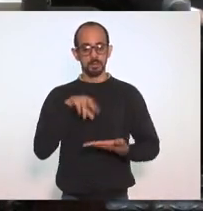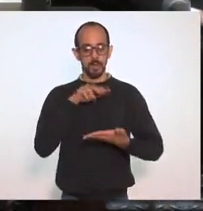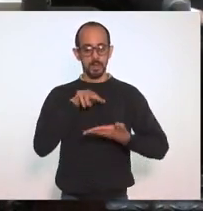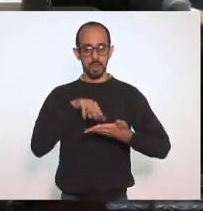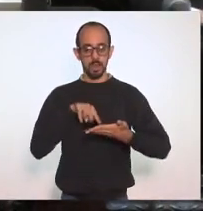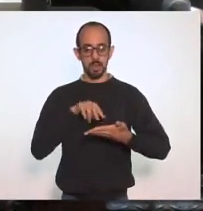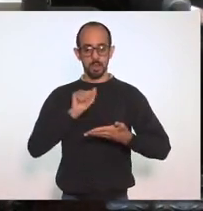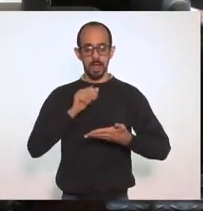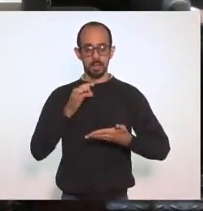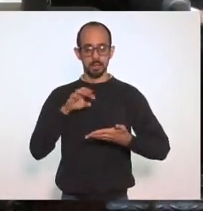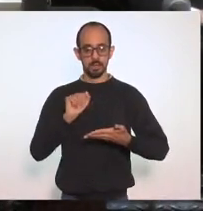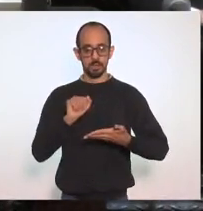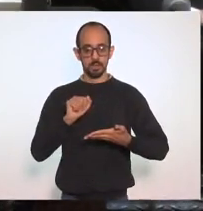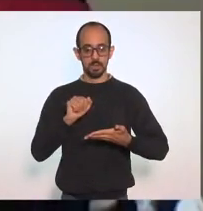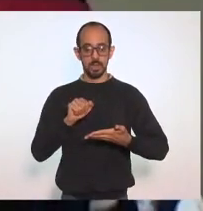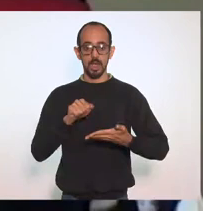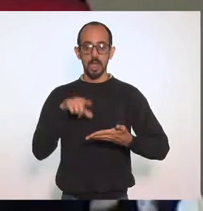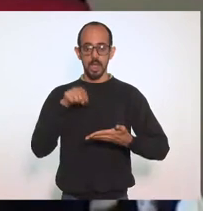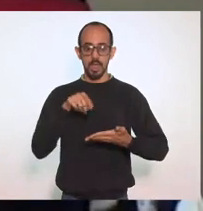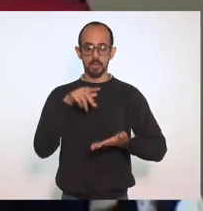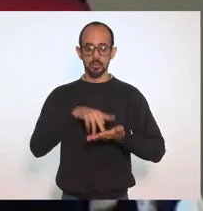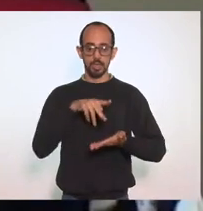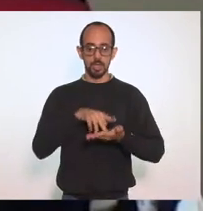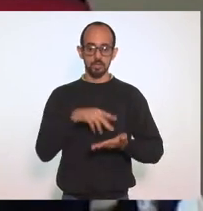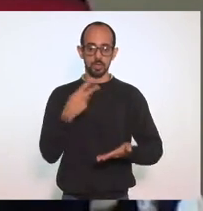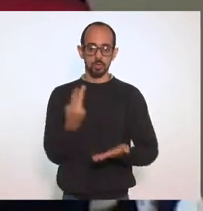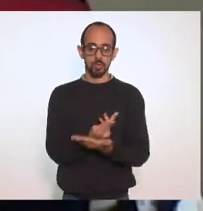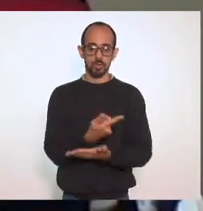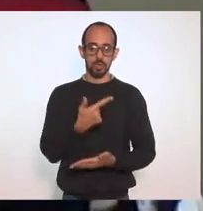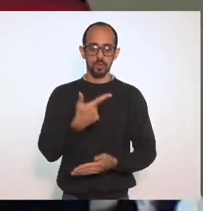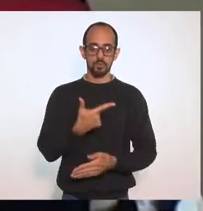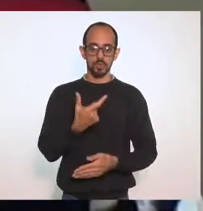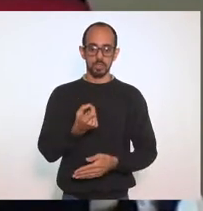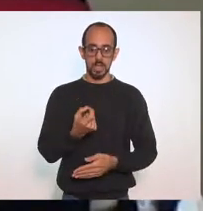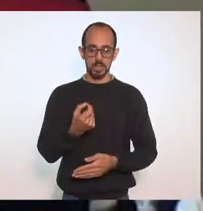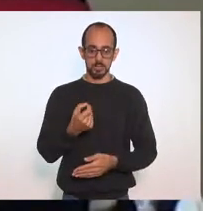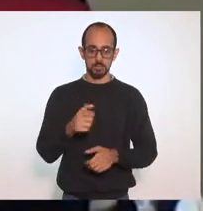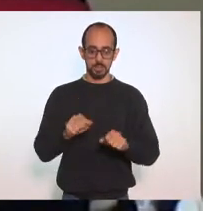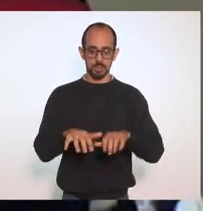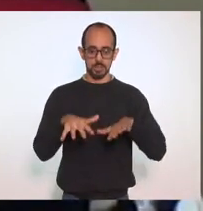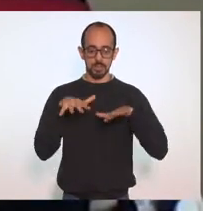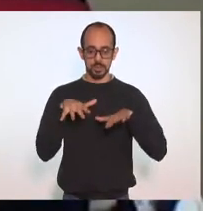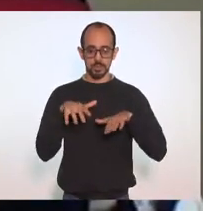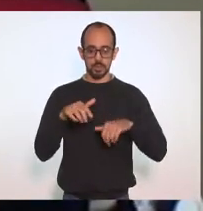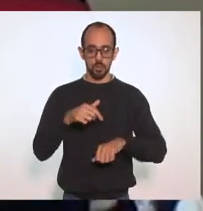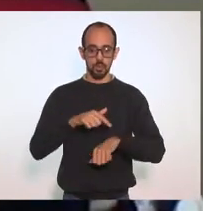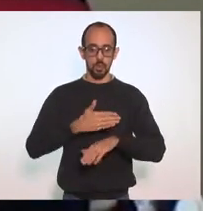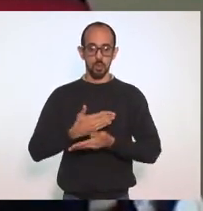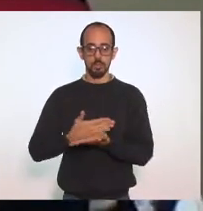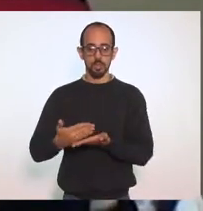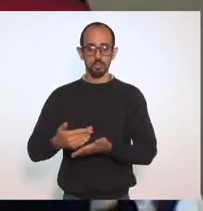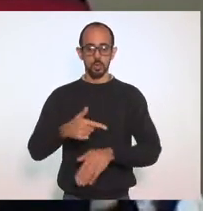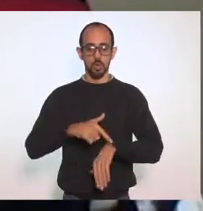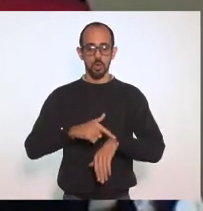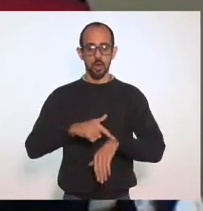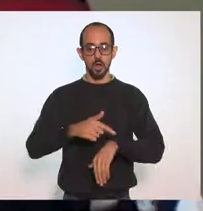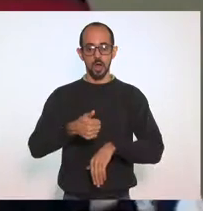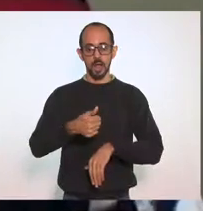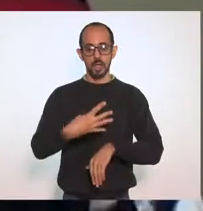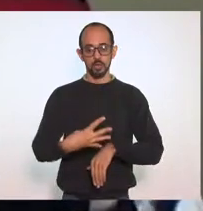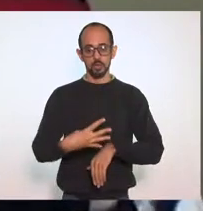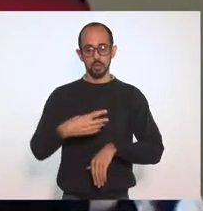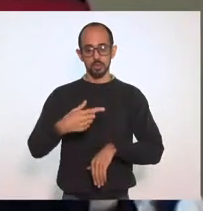A ata reflete com exatidão o ocorrido na vigésima sessão ordinária, que iniciada às 14 horas e 25 minutos,